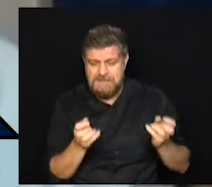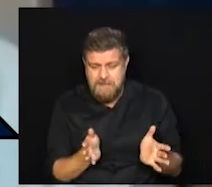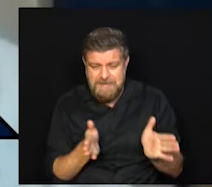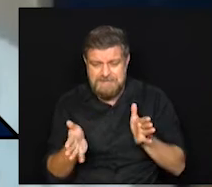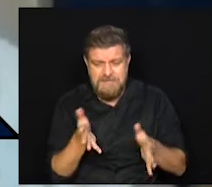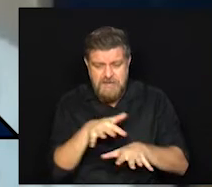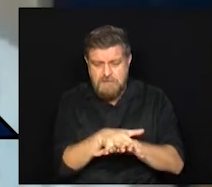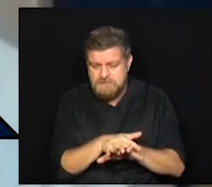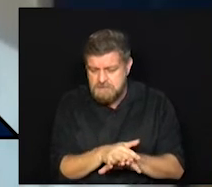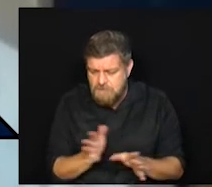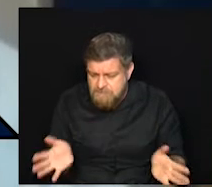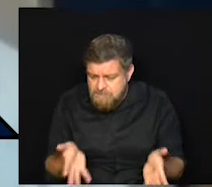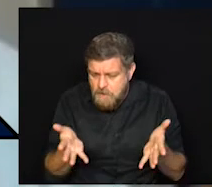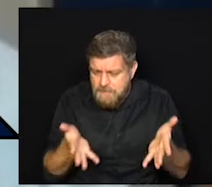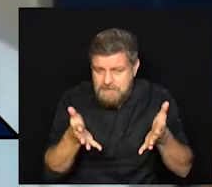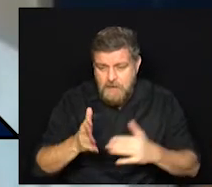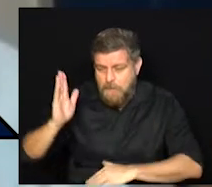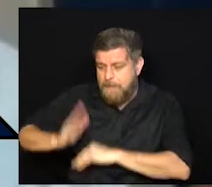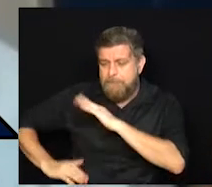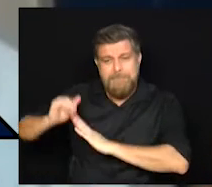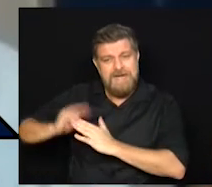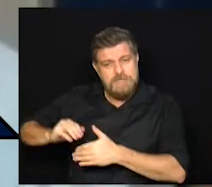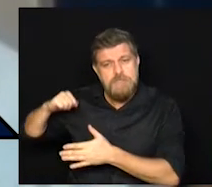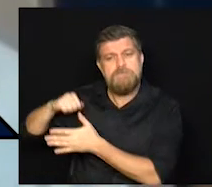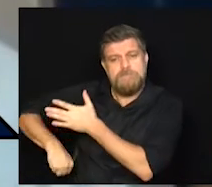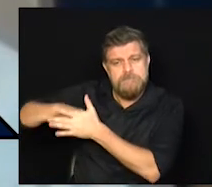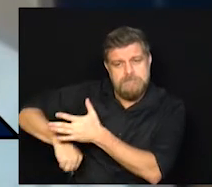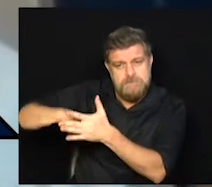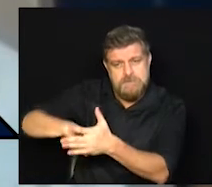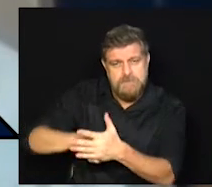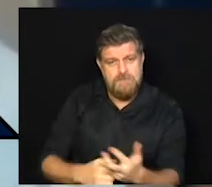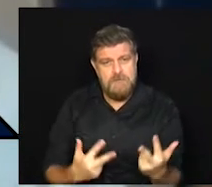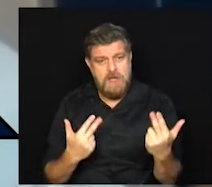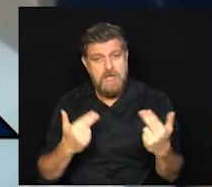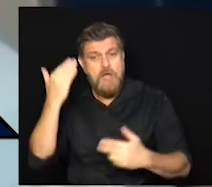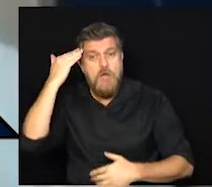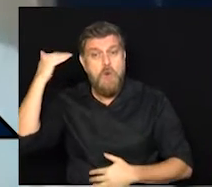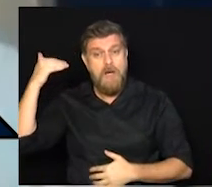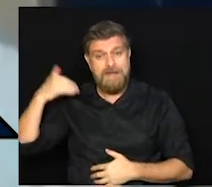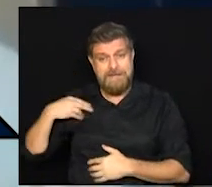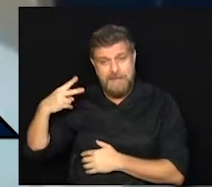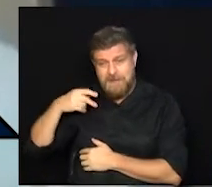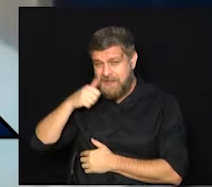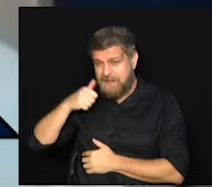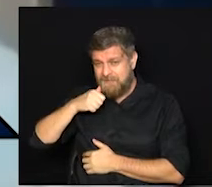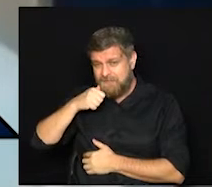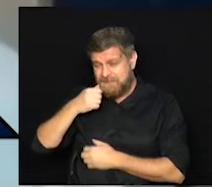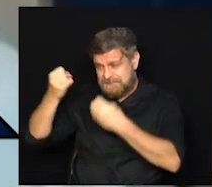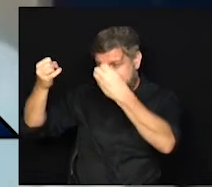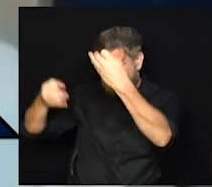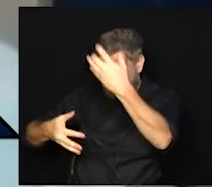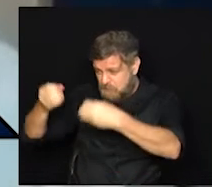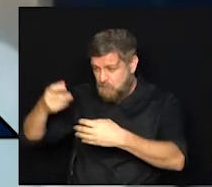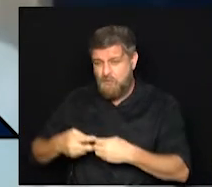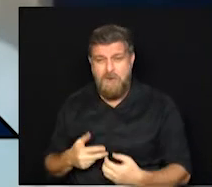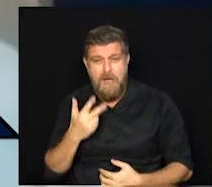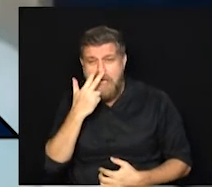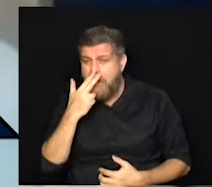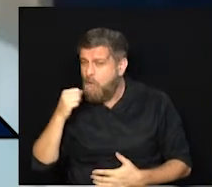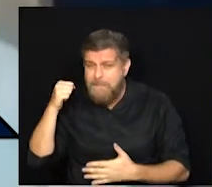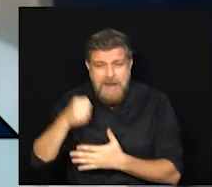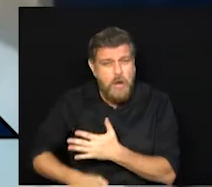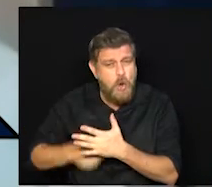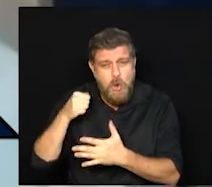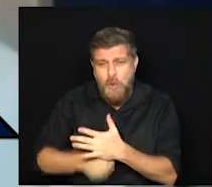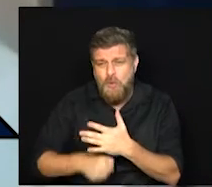e ir à luta. É bem isso que a vereadora Débora Palermo pontuou, é uma luta. É